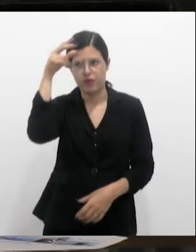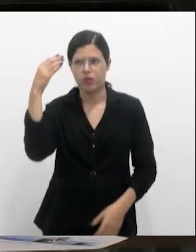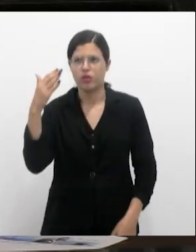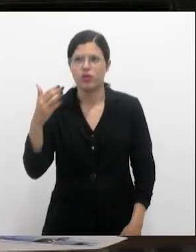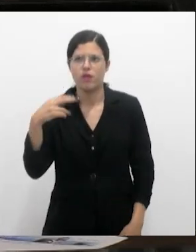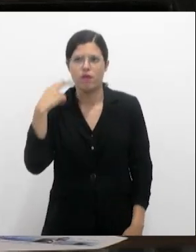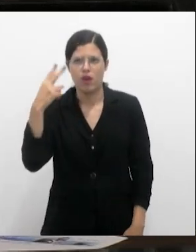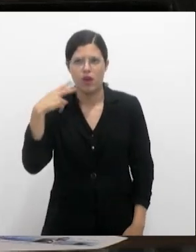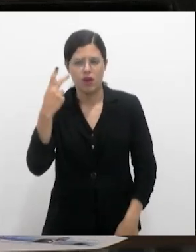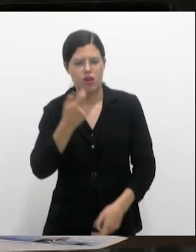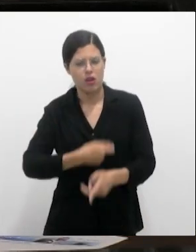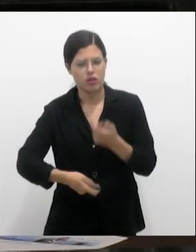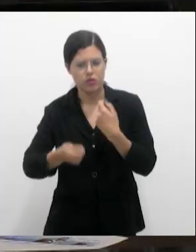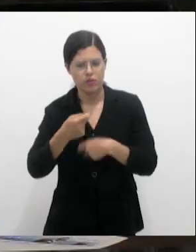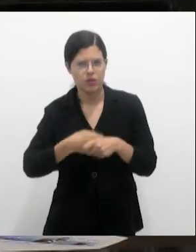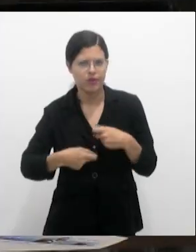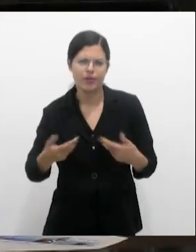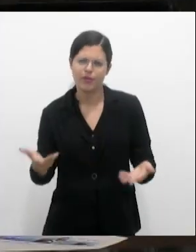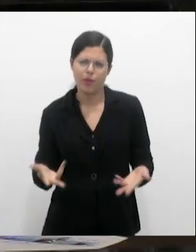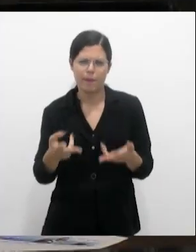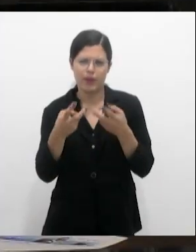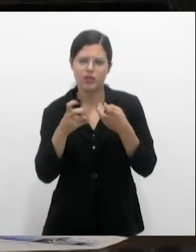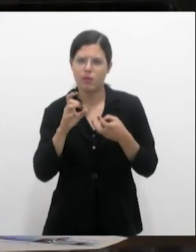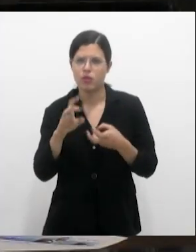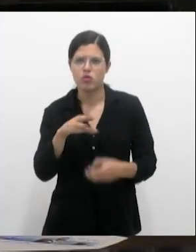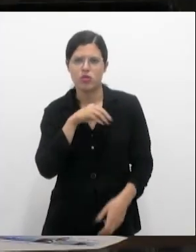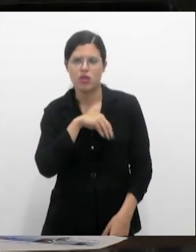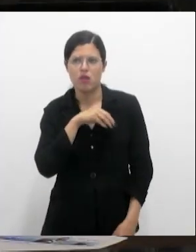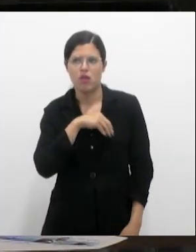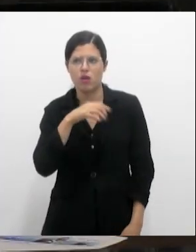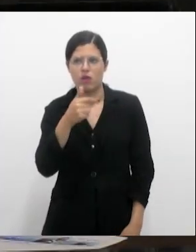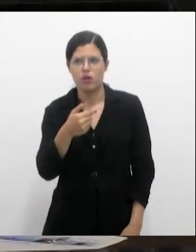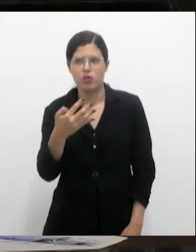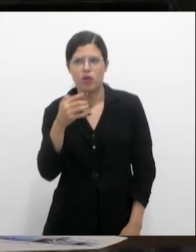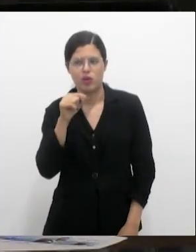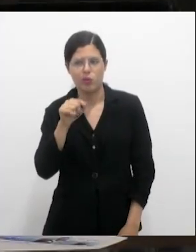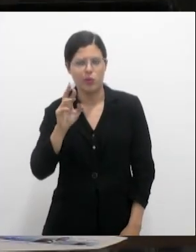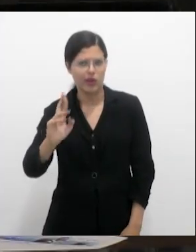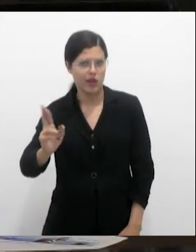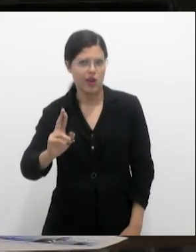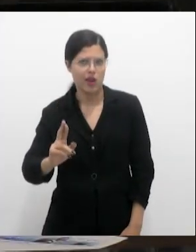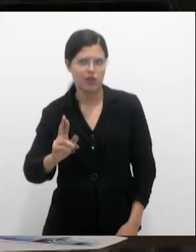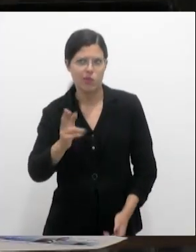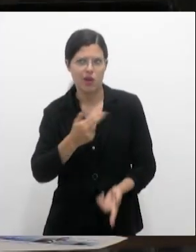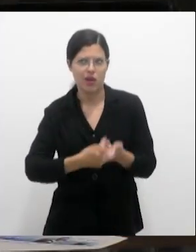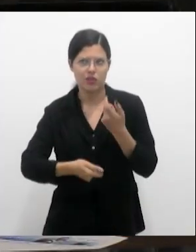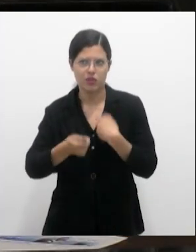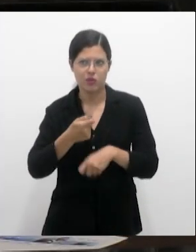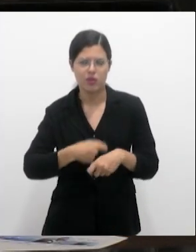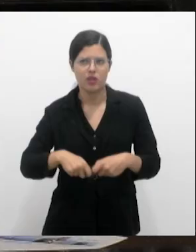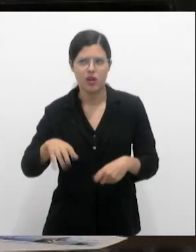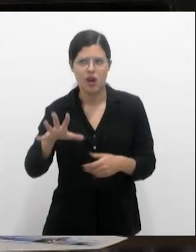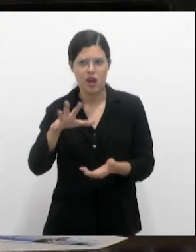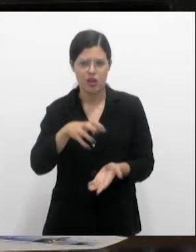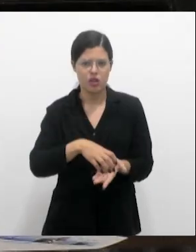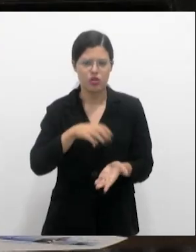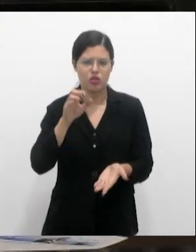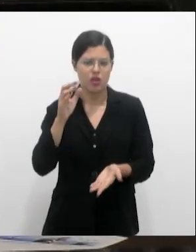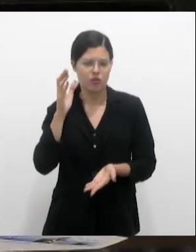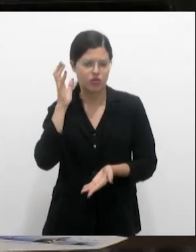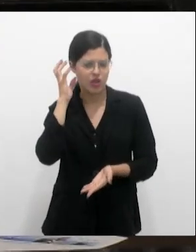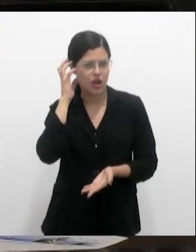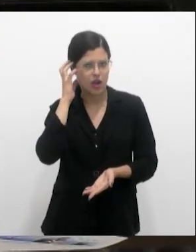Vereador, administrador, olha só, senhores, um salário de R$24 mil para administrar a regional de Caraí.